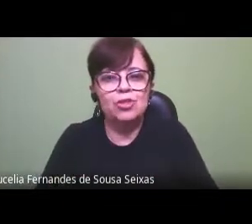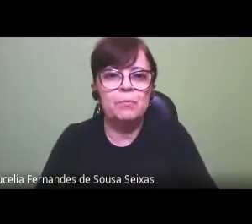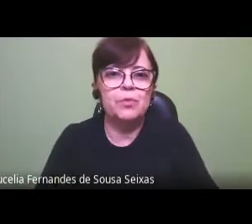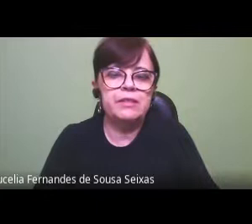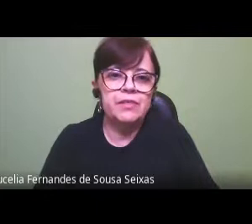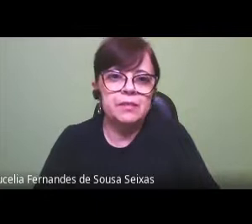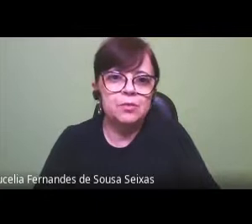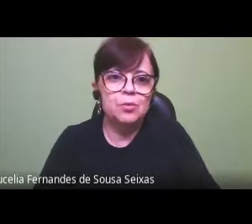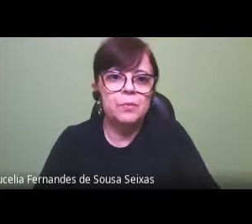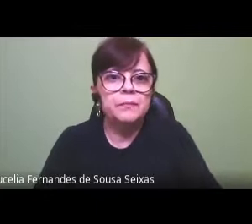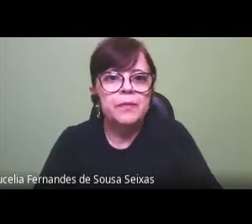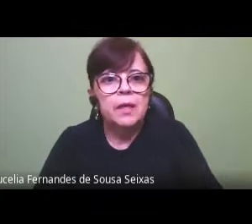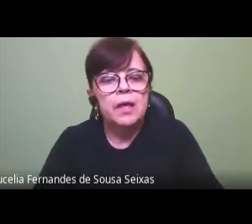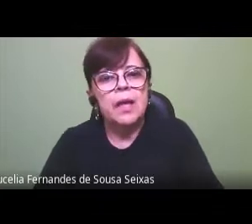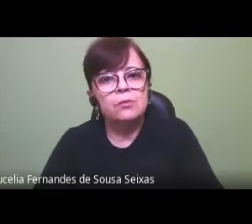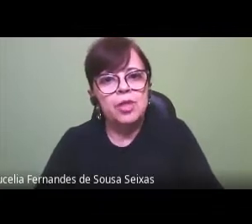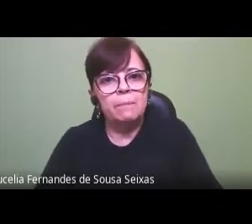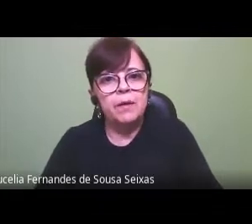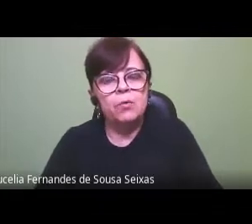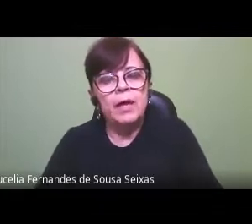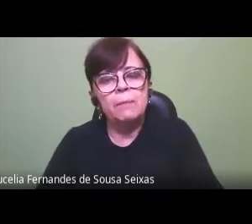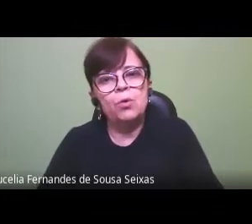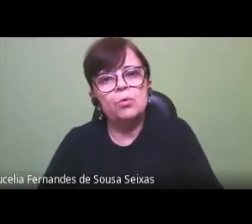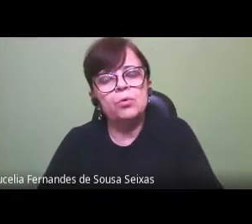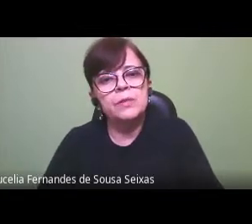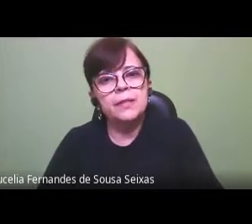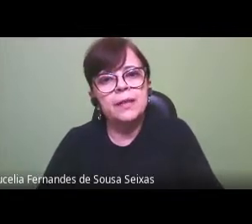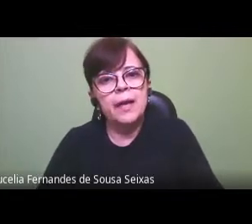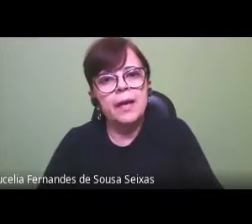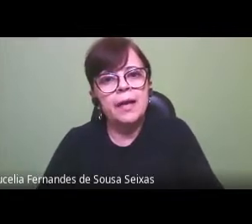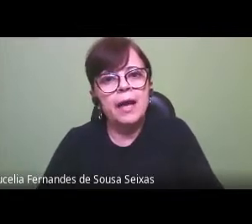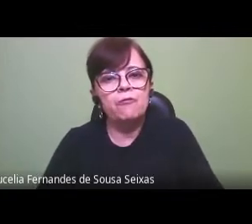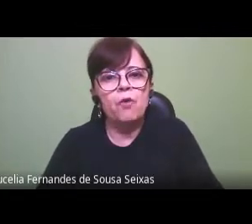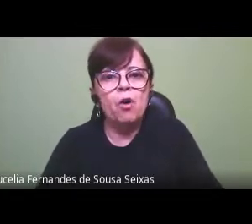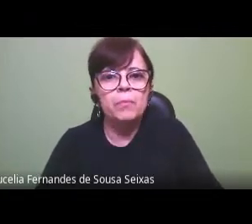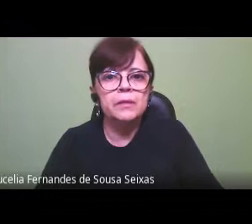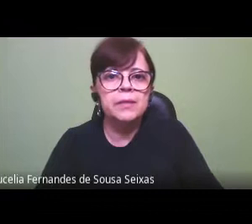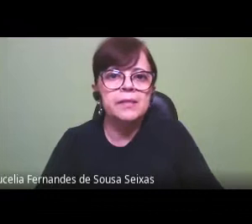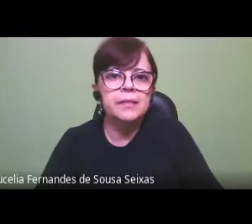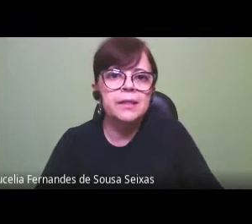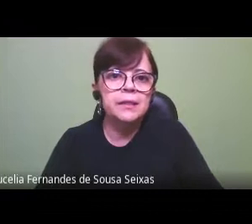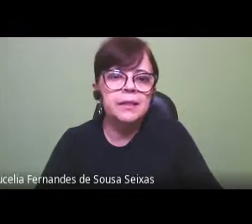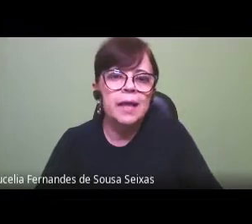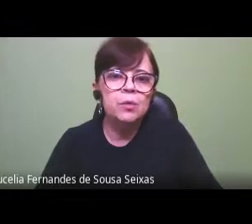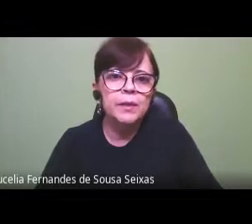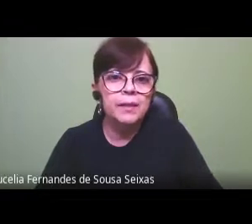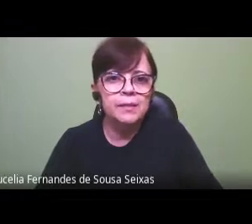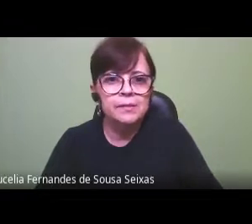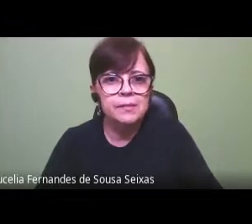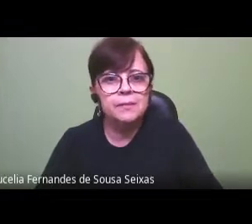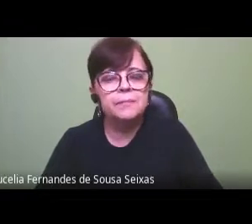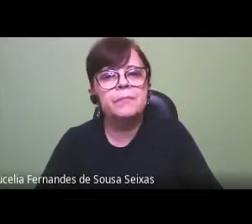É, o sinal de Japão que ele está fazendo. Lá no Japão, ela pegou a forma da escrita da